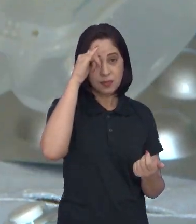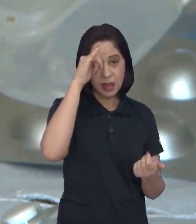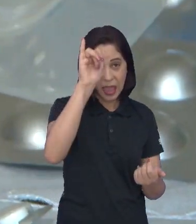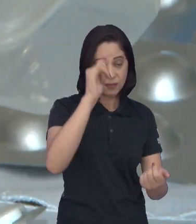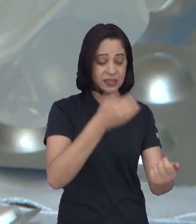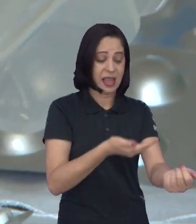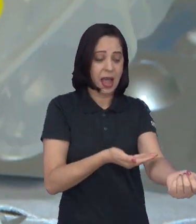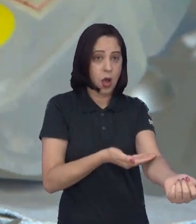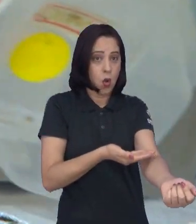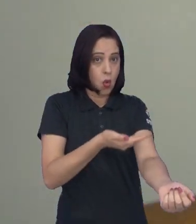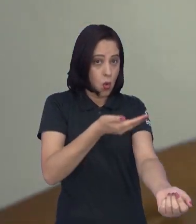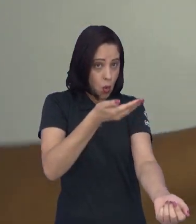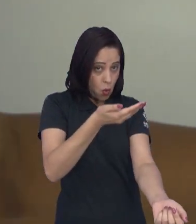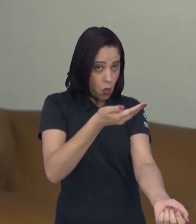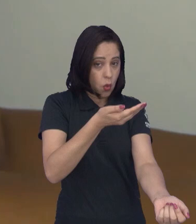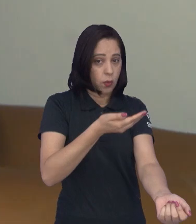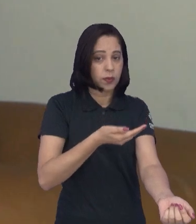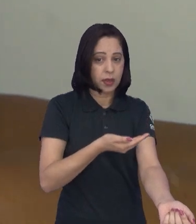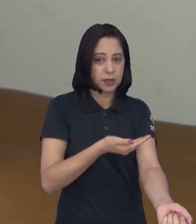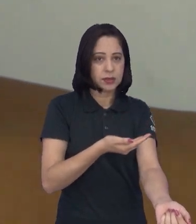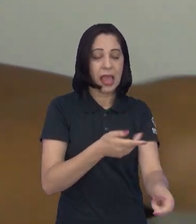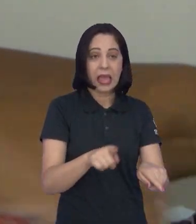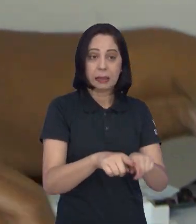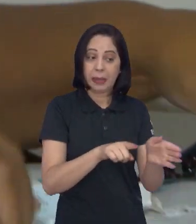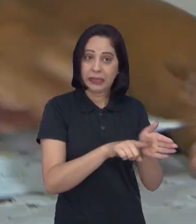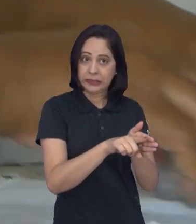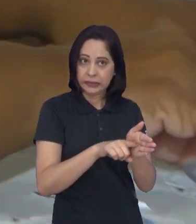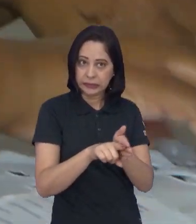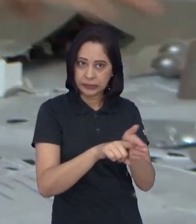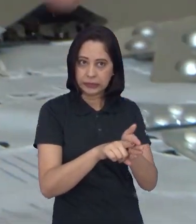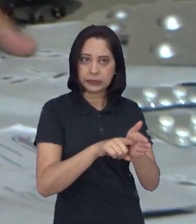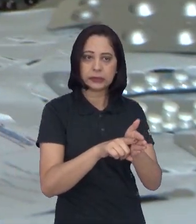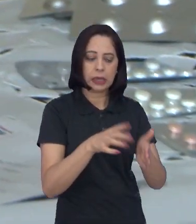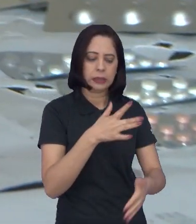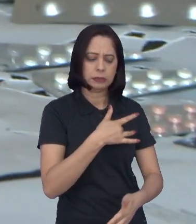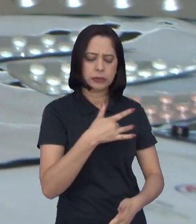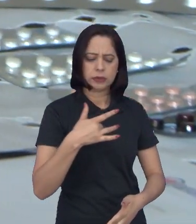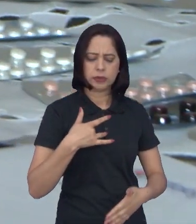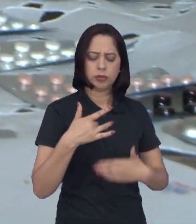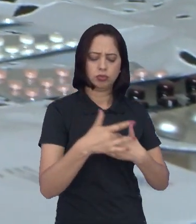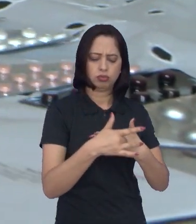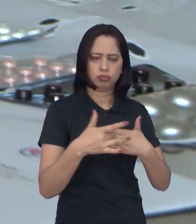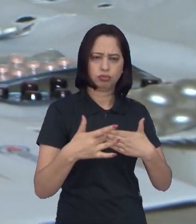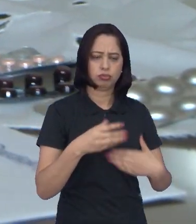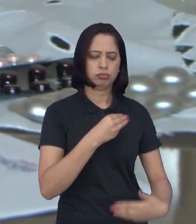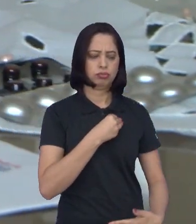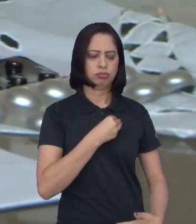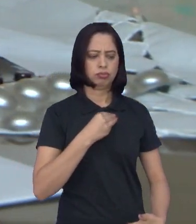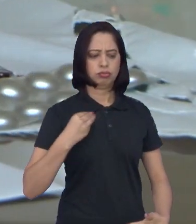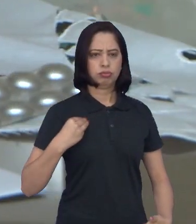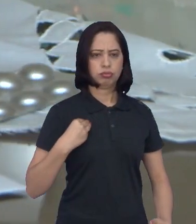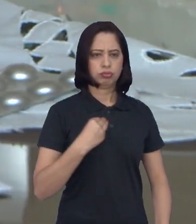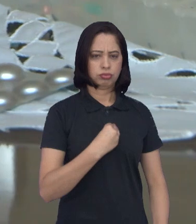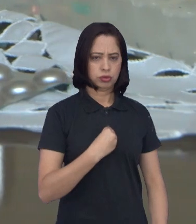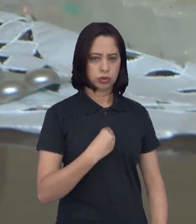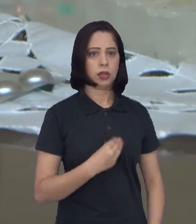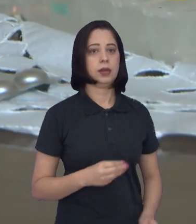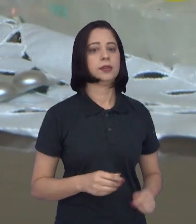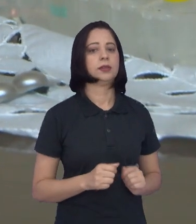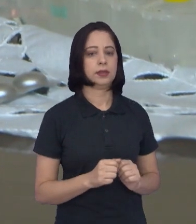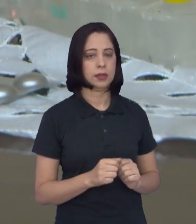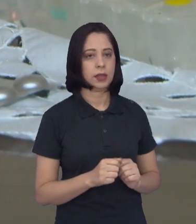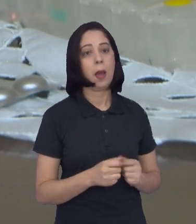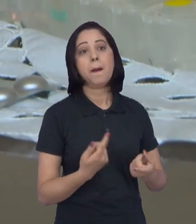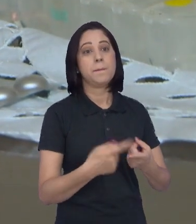cardiologista e os exames e também o que ele pediu foi isso que